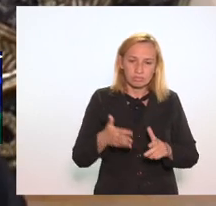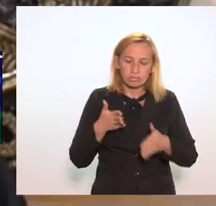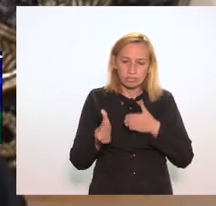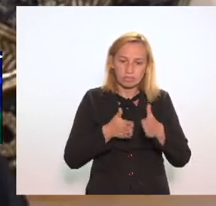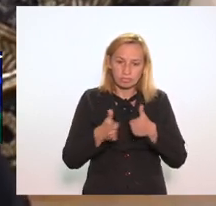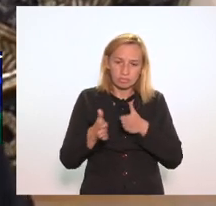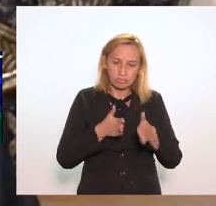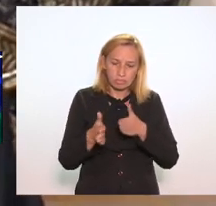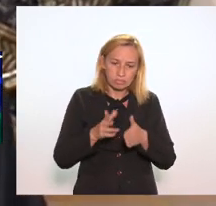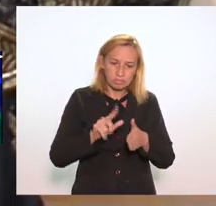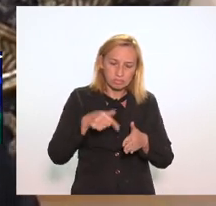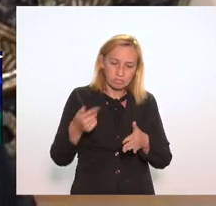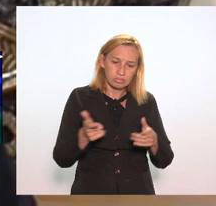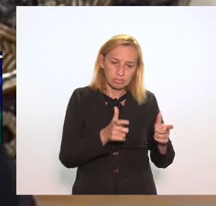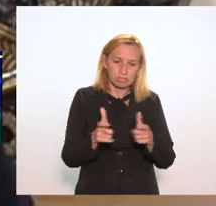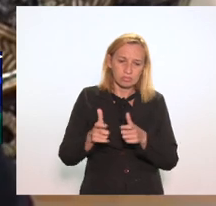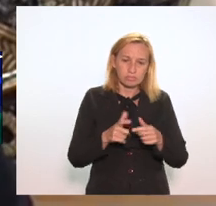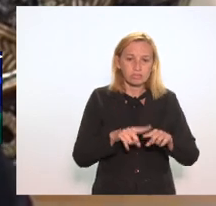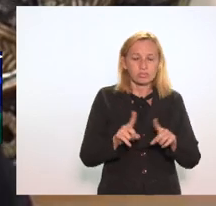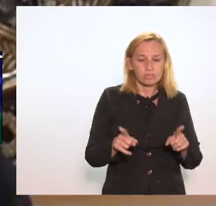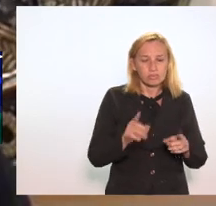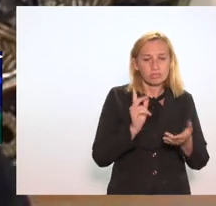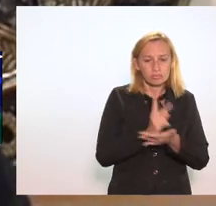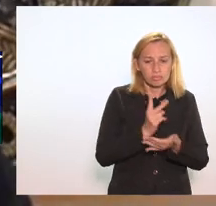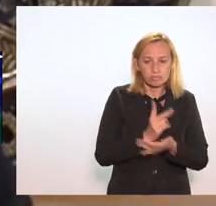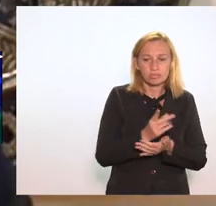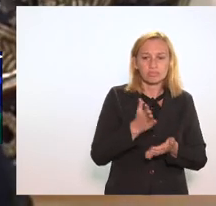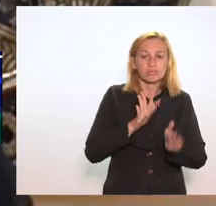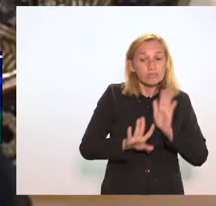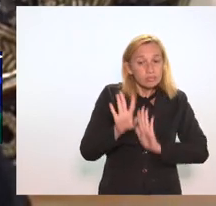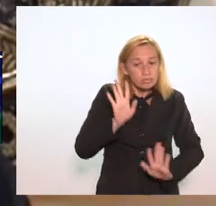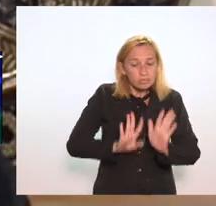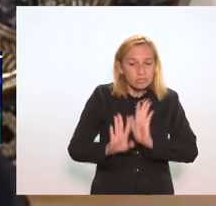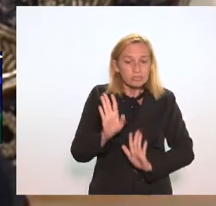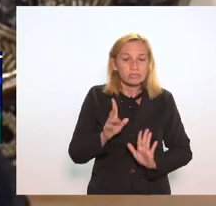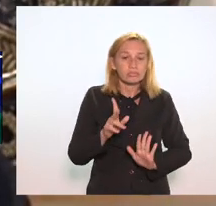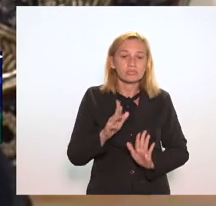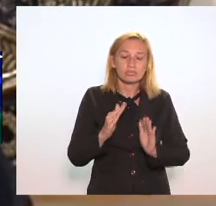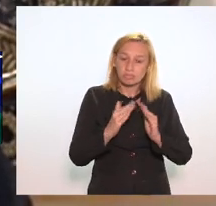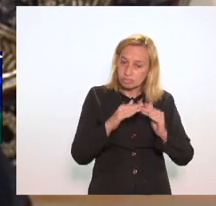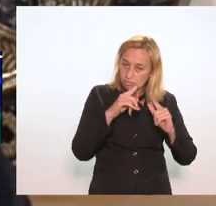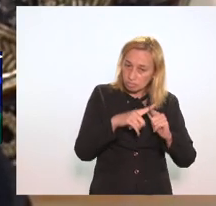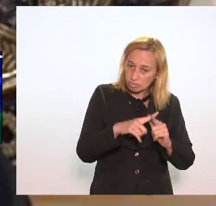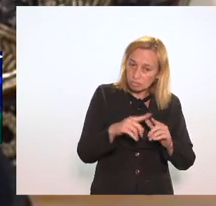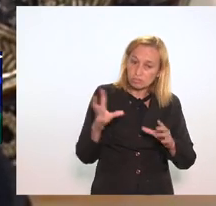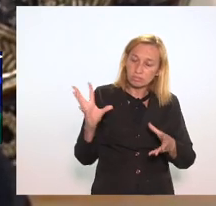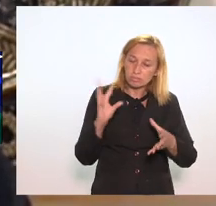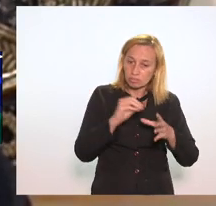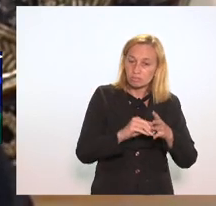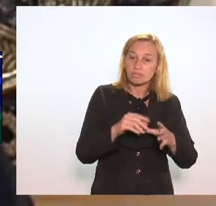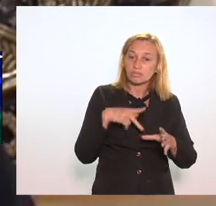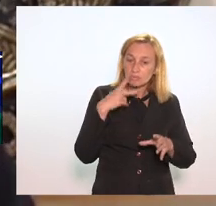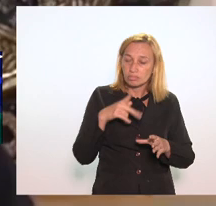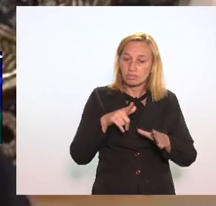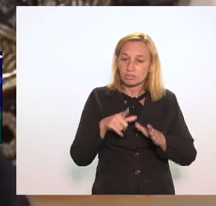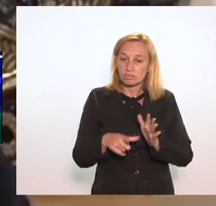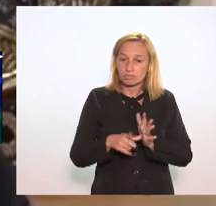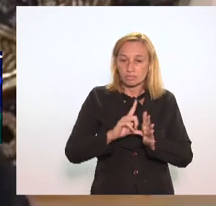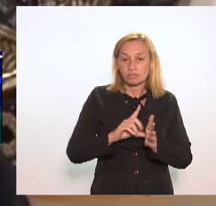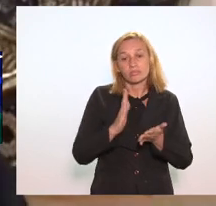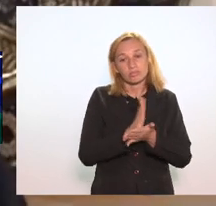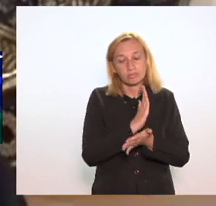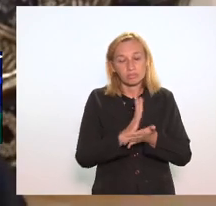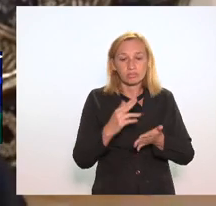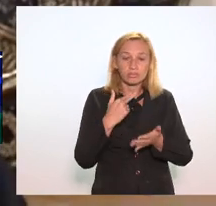filantrópica seu efeito é mas mesmo assim eu tive o cuidado de botar também as igrejas eu como eu disse anteriormente ela